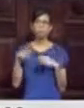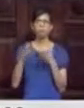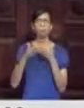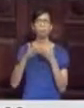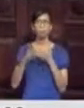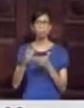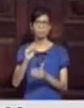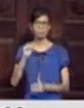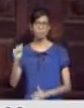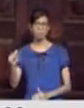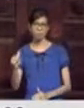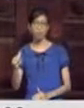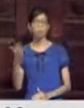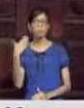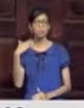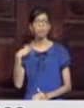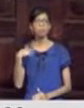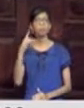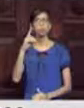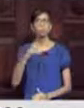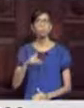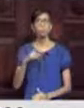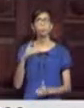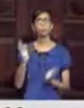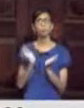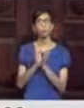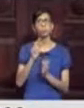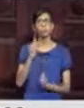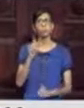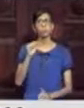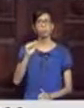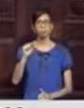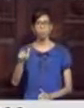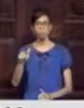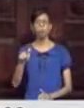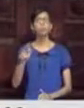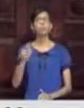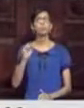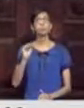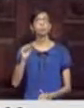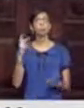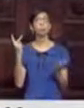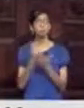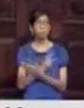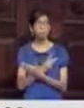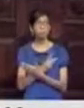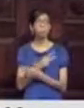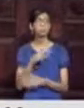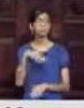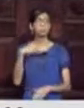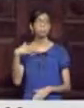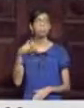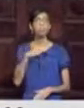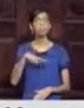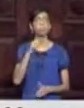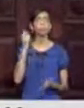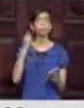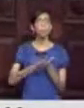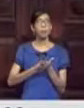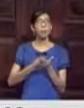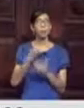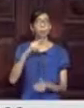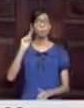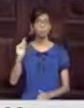processou o pessoal, do qual eu era presidente do diretório, ameaçando que, se acontecesse algo na estação, nós teríamos que pagar R$1